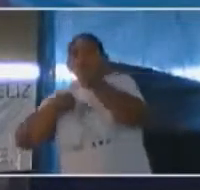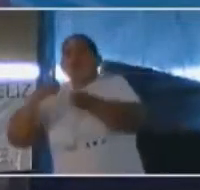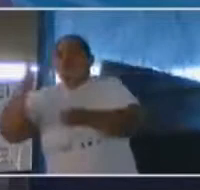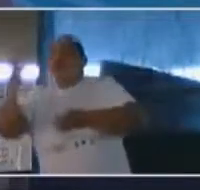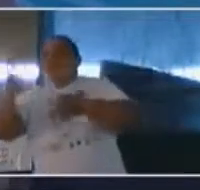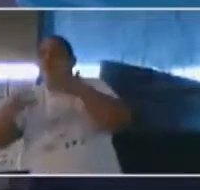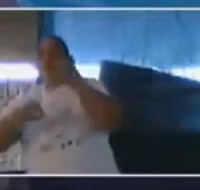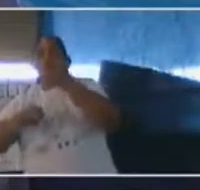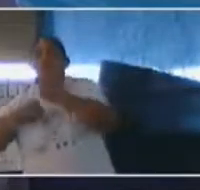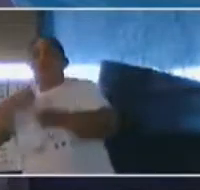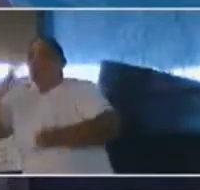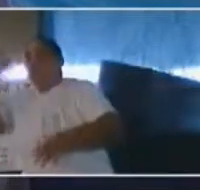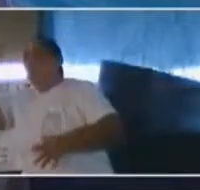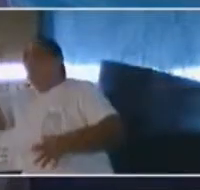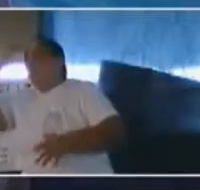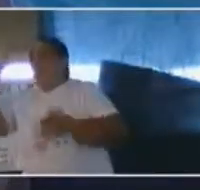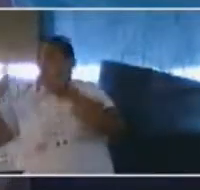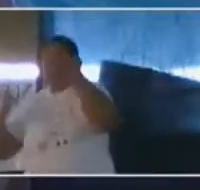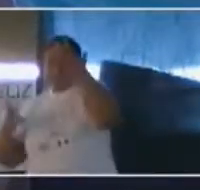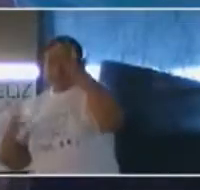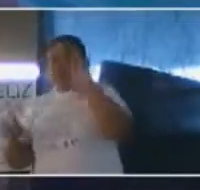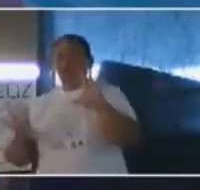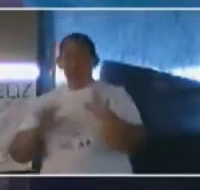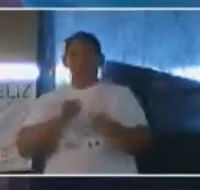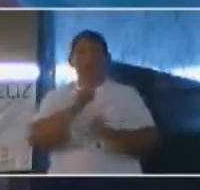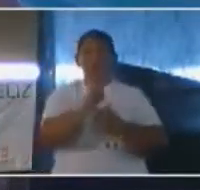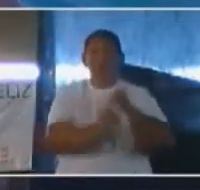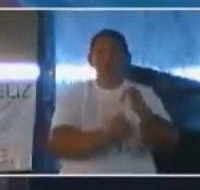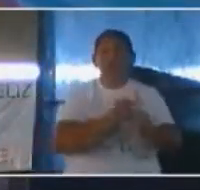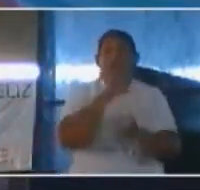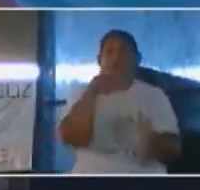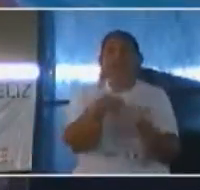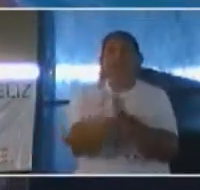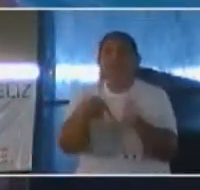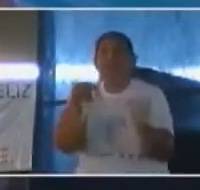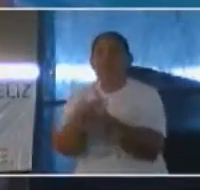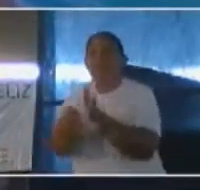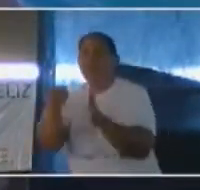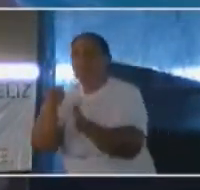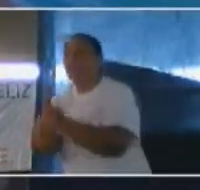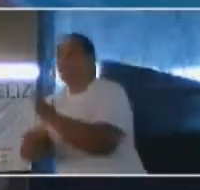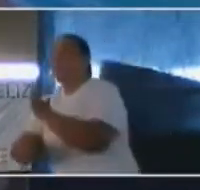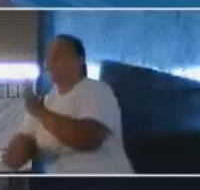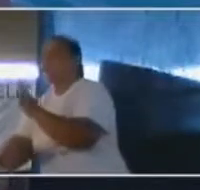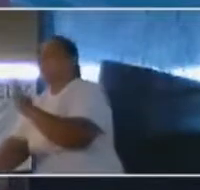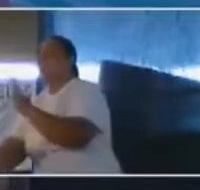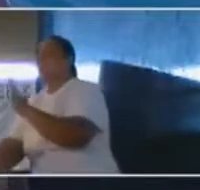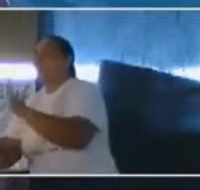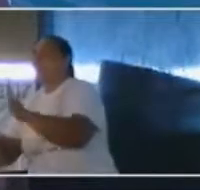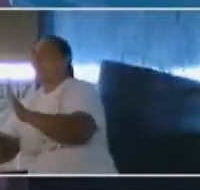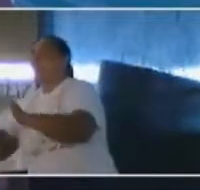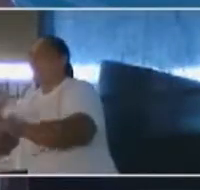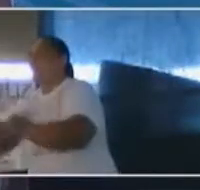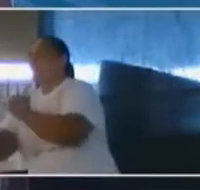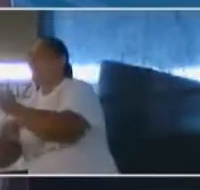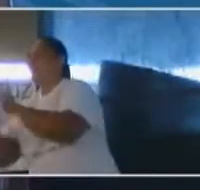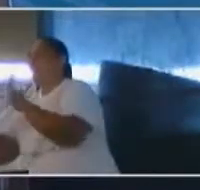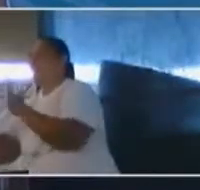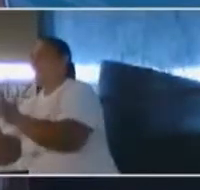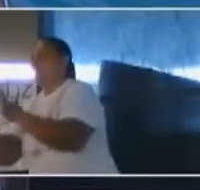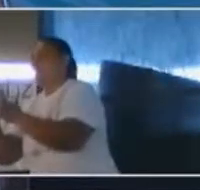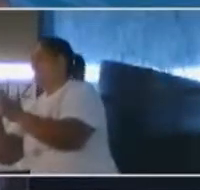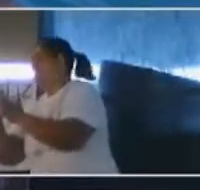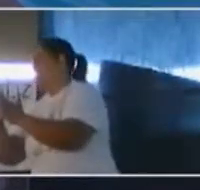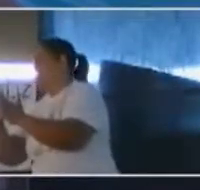de pesquisa no portal Luteranos. O que está lá é imenso. A juventude da